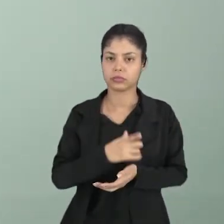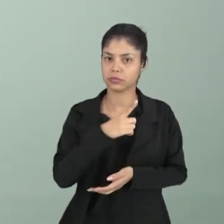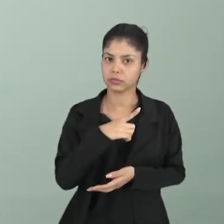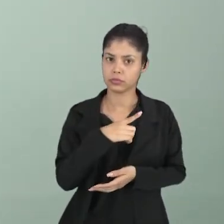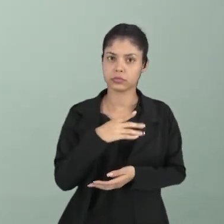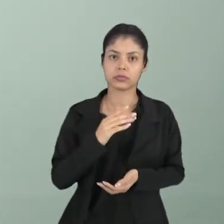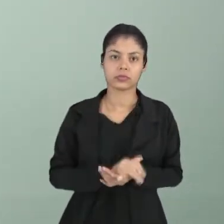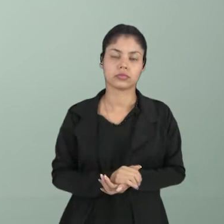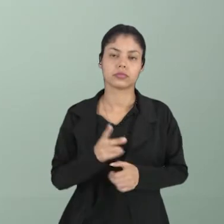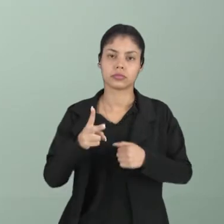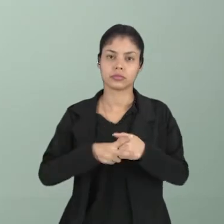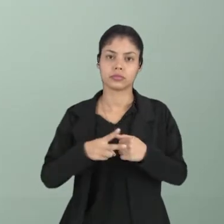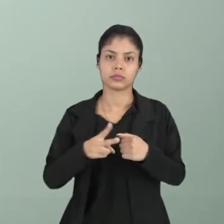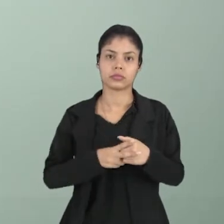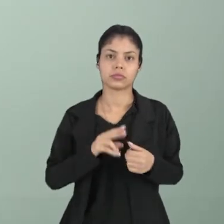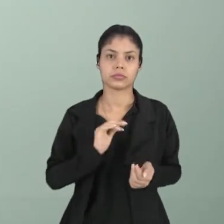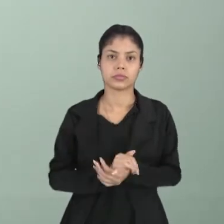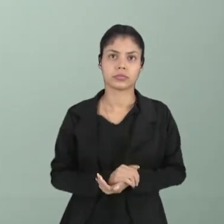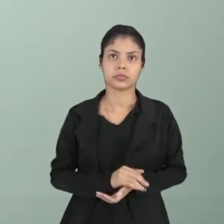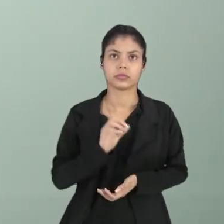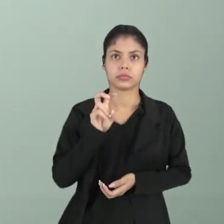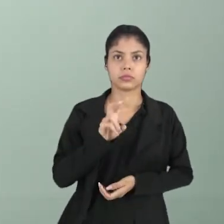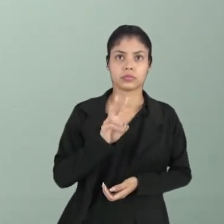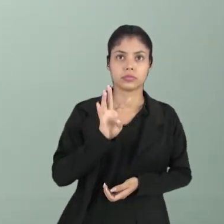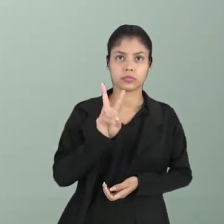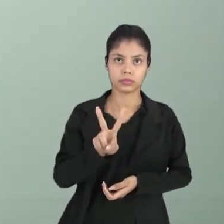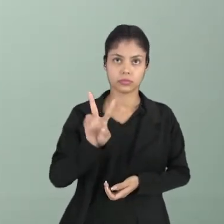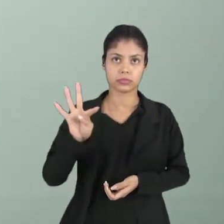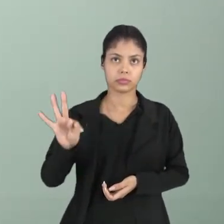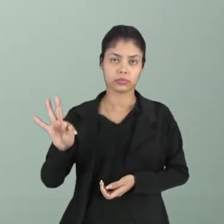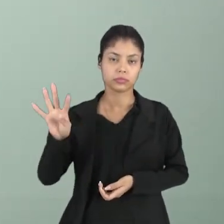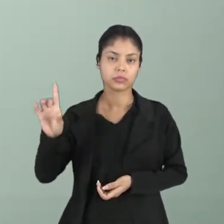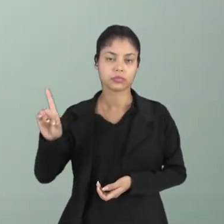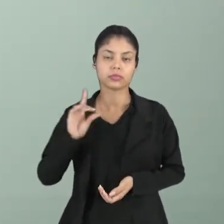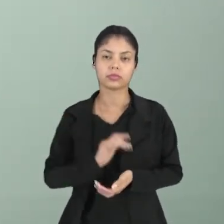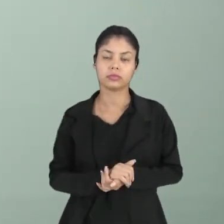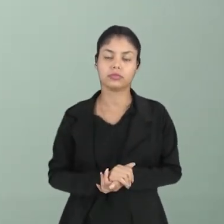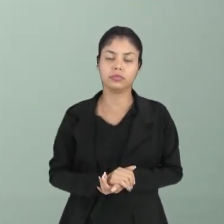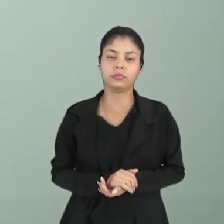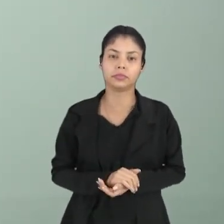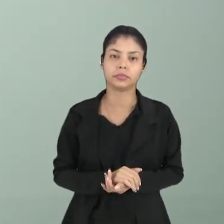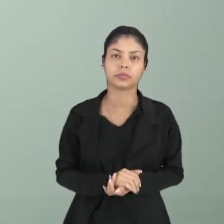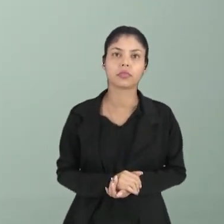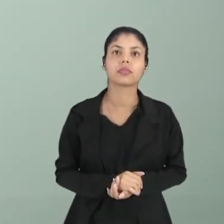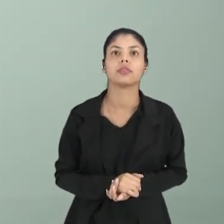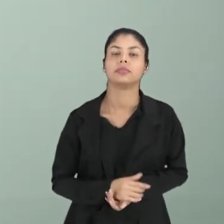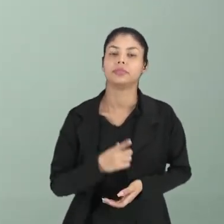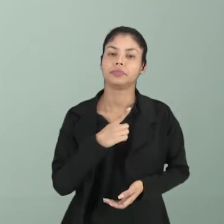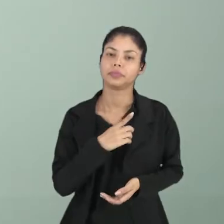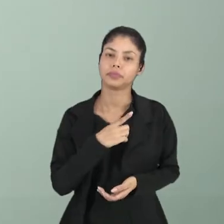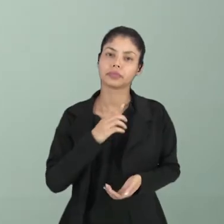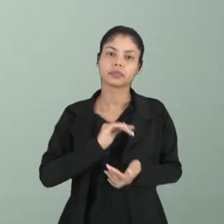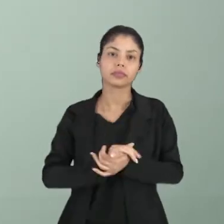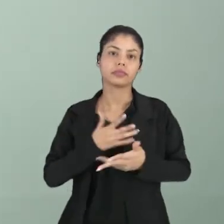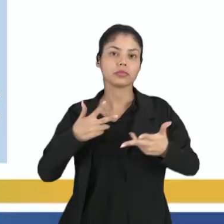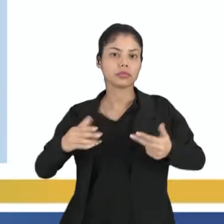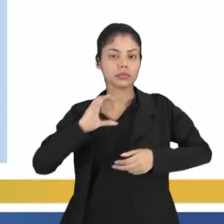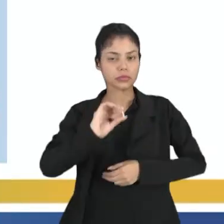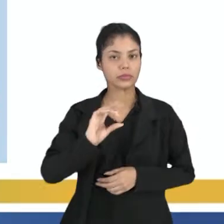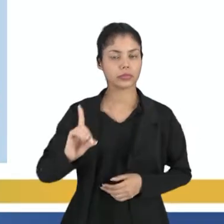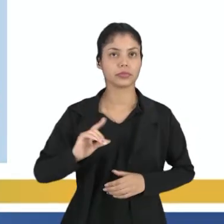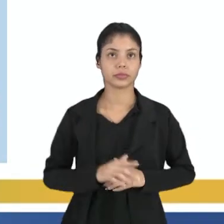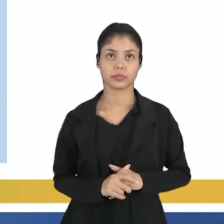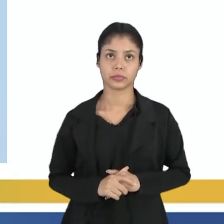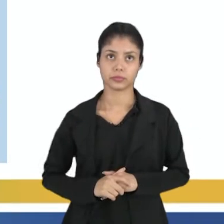regência verbal com os verbos transitivos direto ocorre por meio justamente dos meus objetos